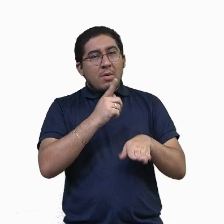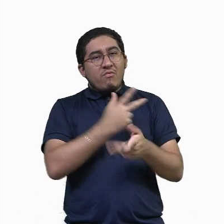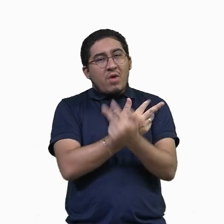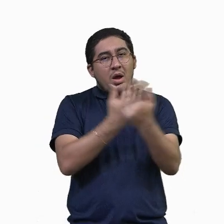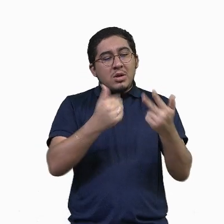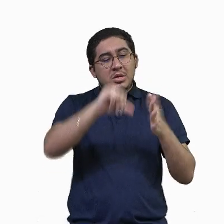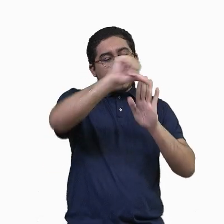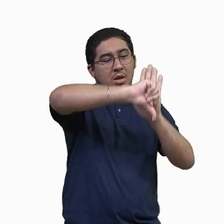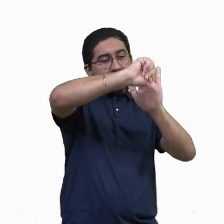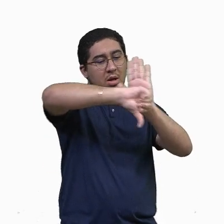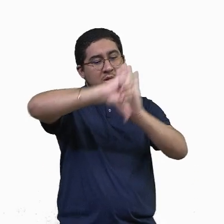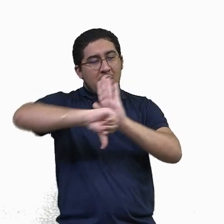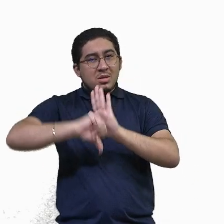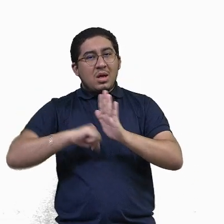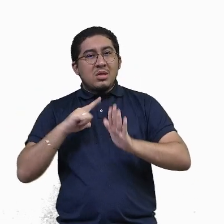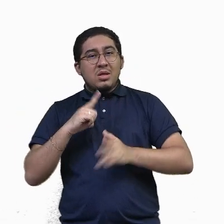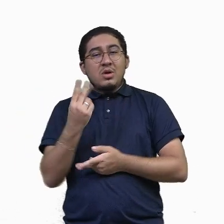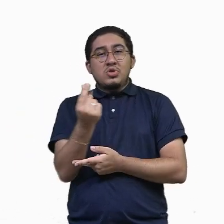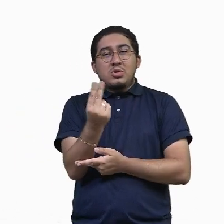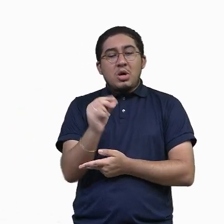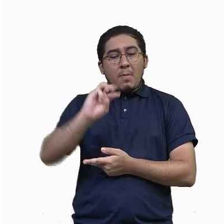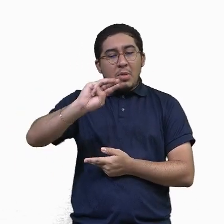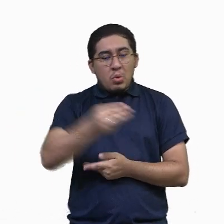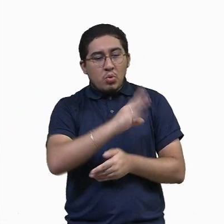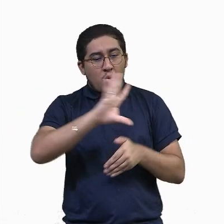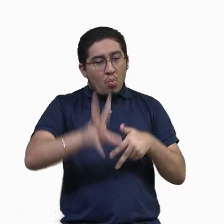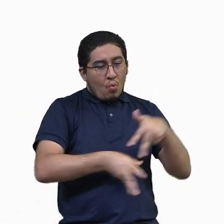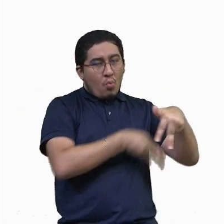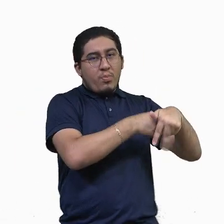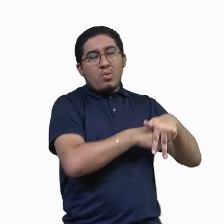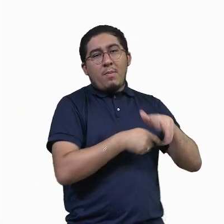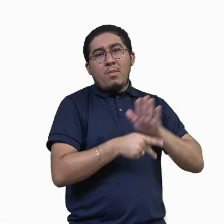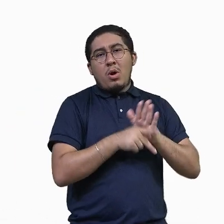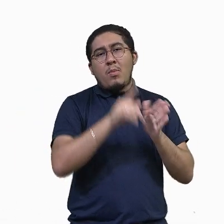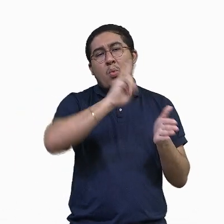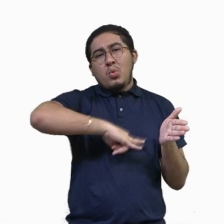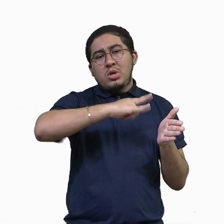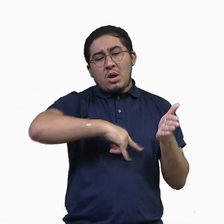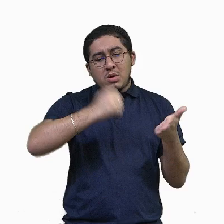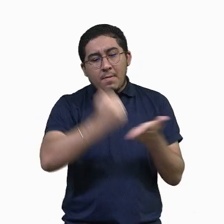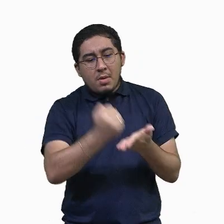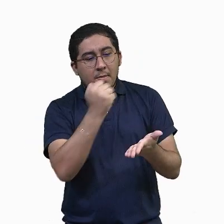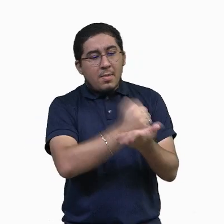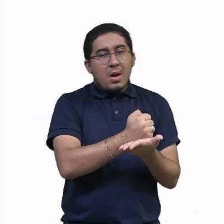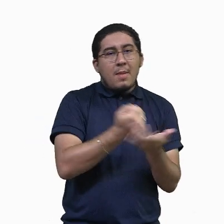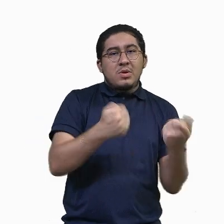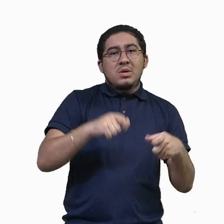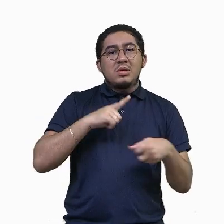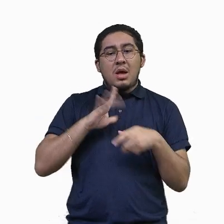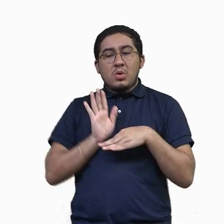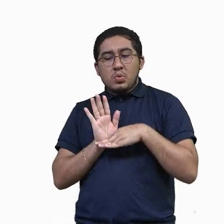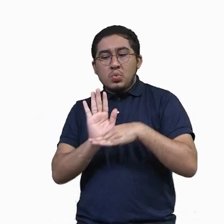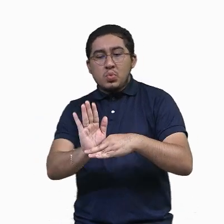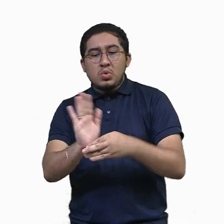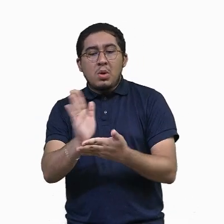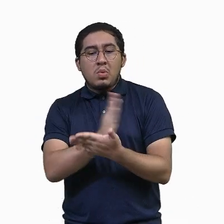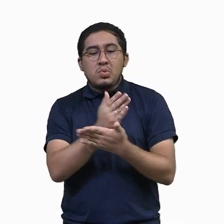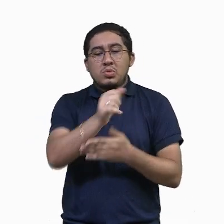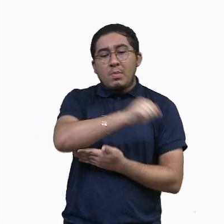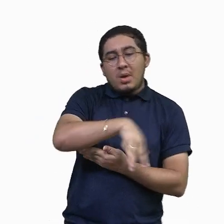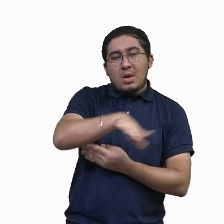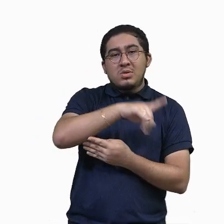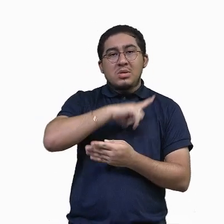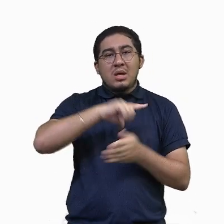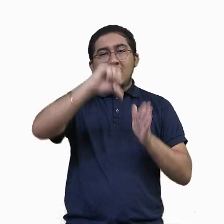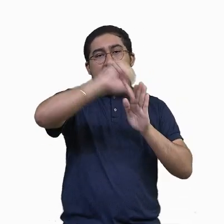foi descoberto que desviou milhões de uma licitação X ou Y que deveria ser empregada numa obra, e o que acontece?